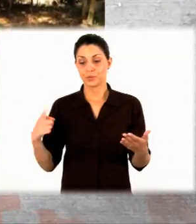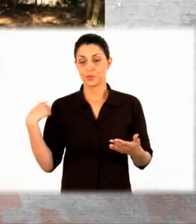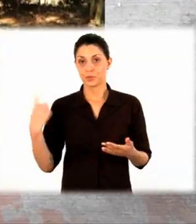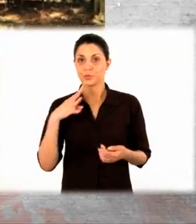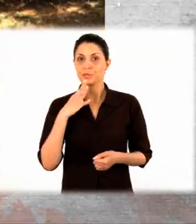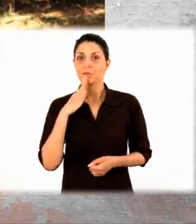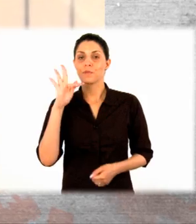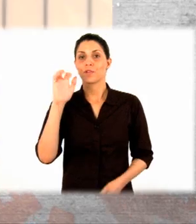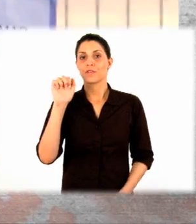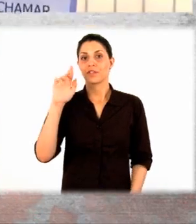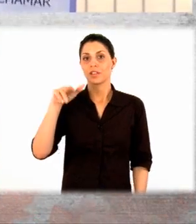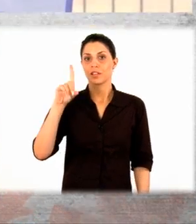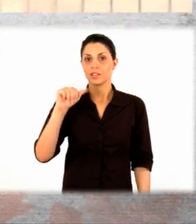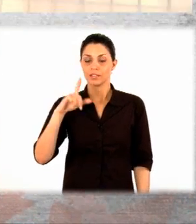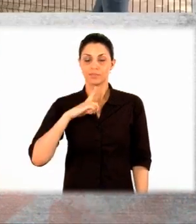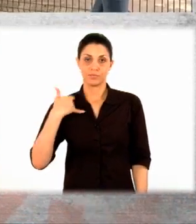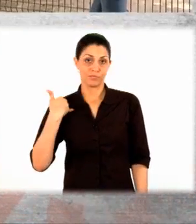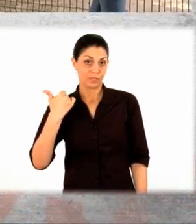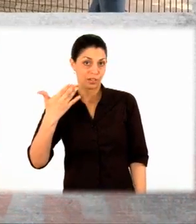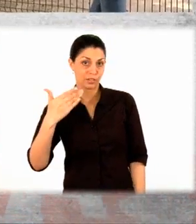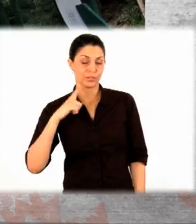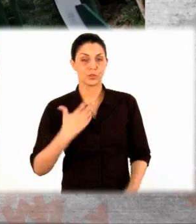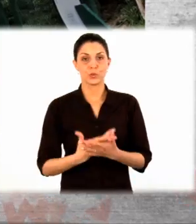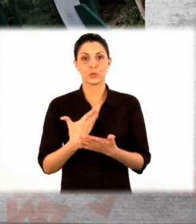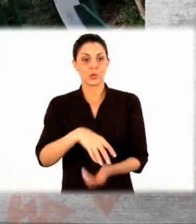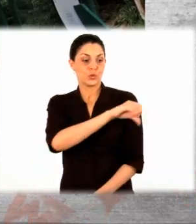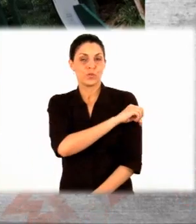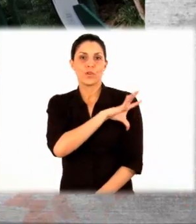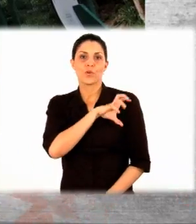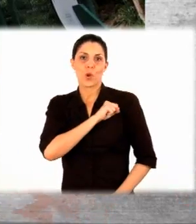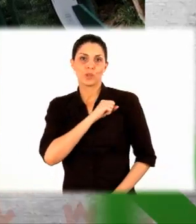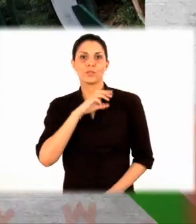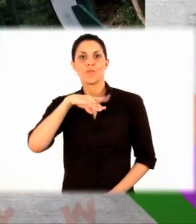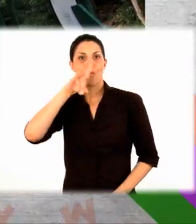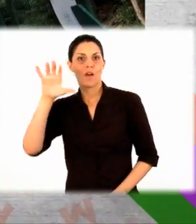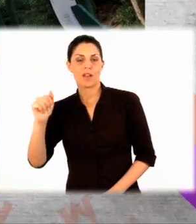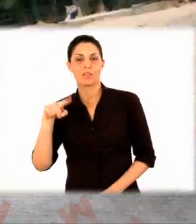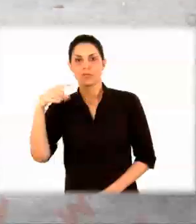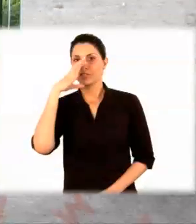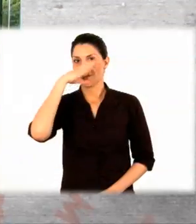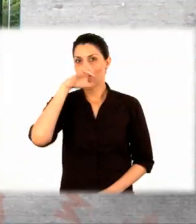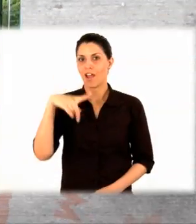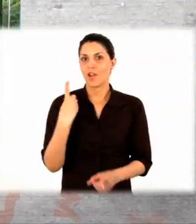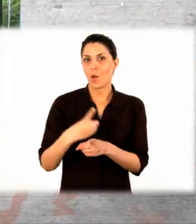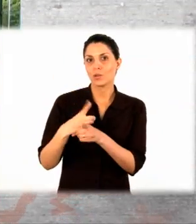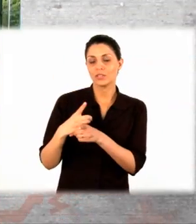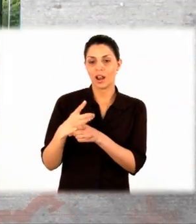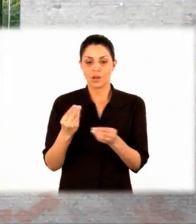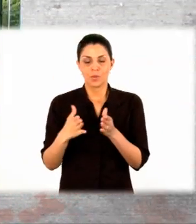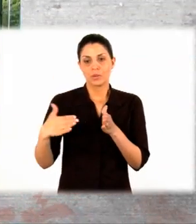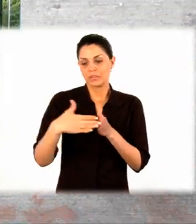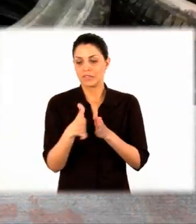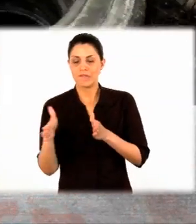Nossa participante de hoje é a Fernanda. Ela tem 14 anos, é estudante no 9º ano, gosta de moda e seu próximo desafio